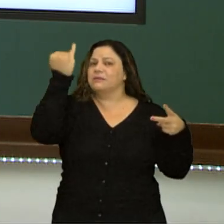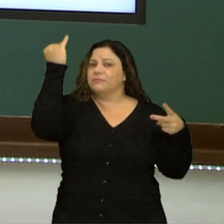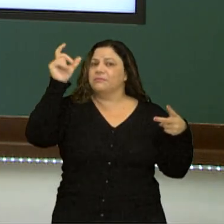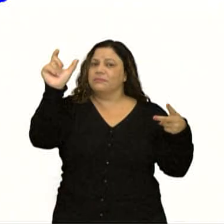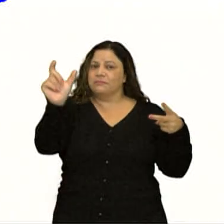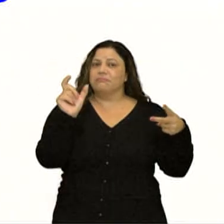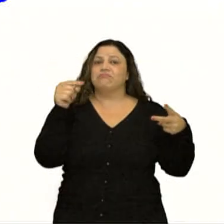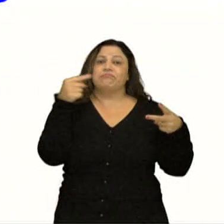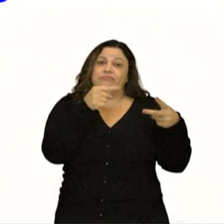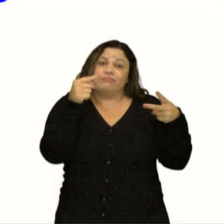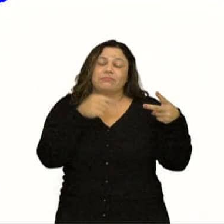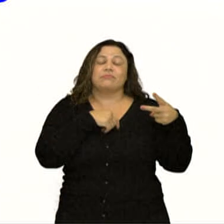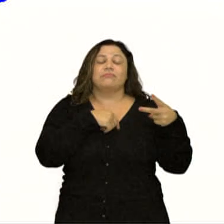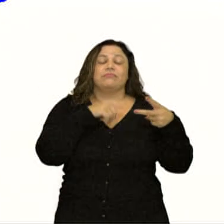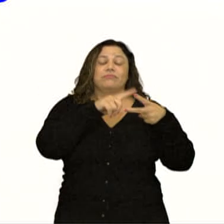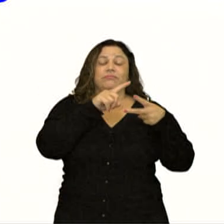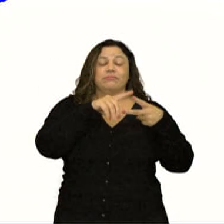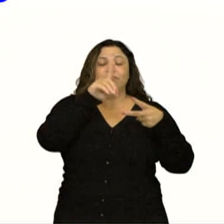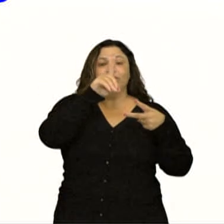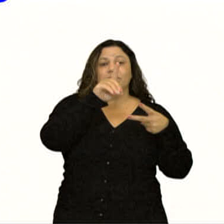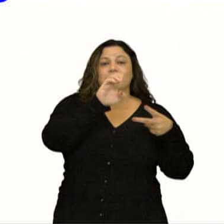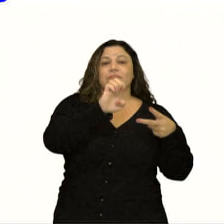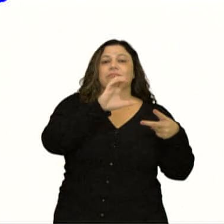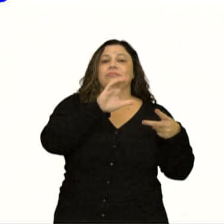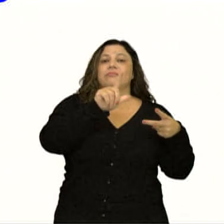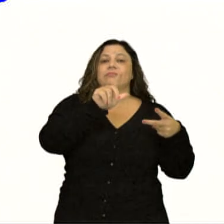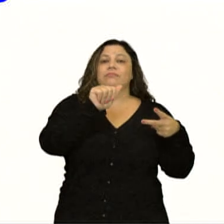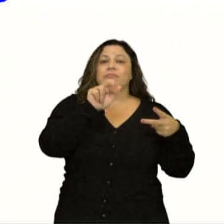palavras. Declarar e